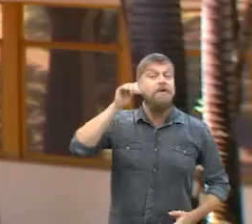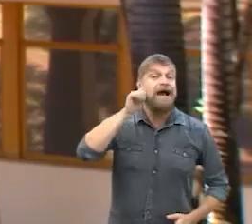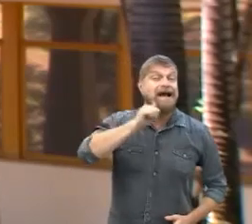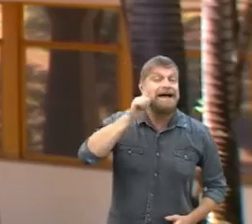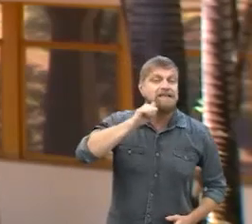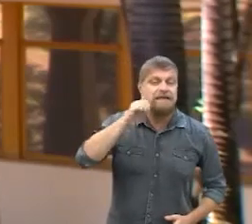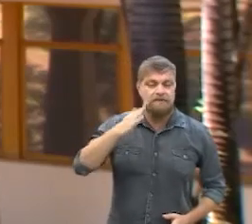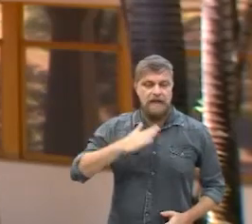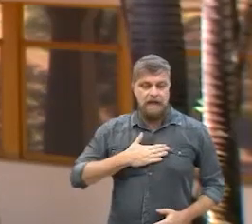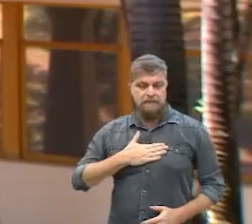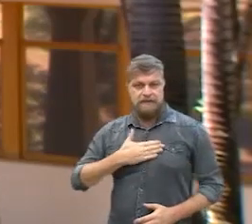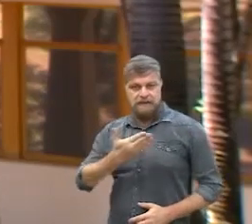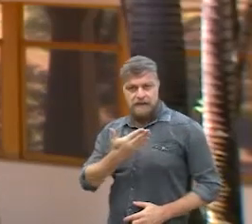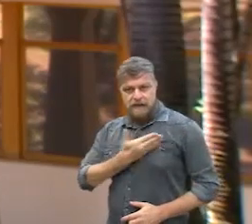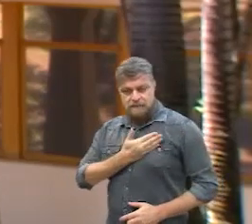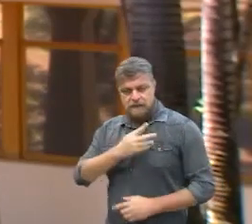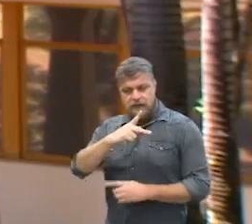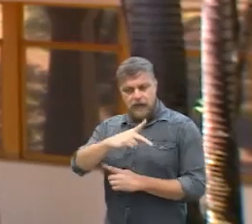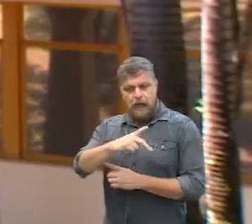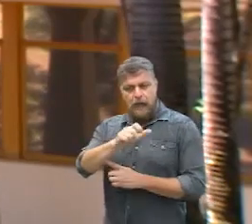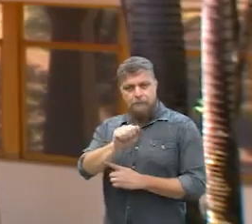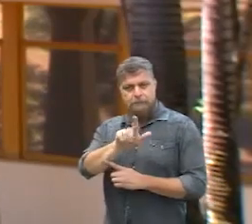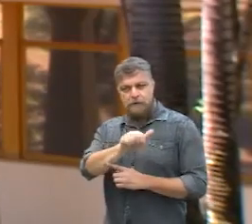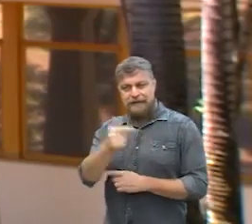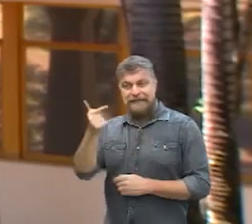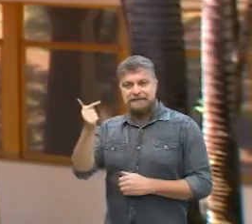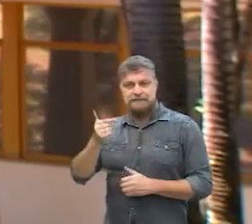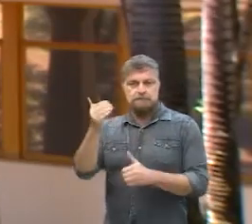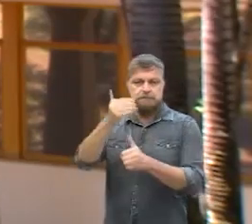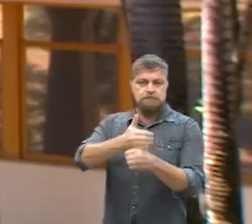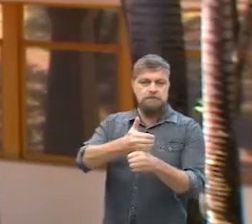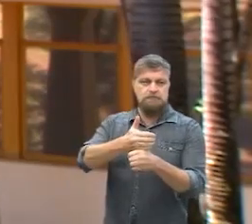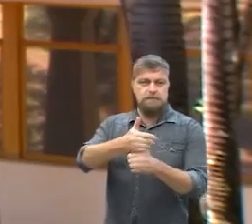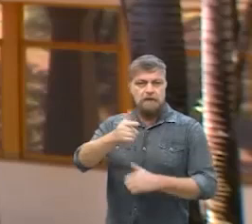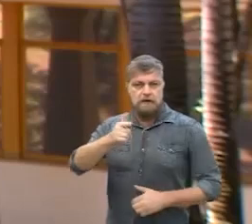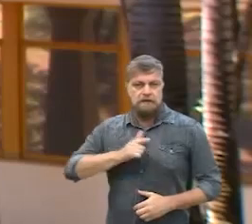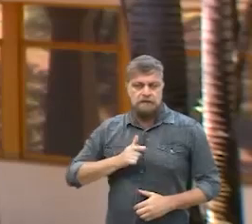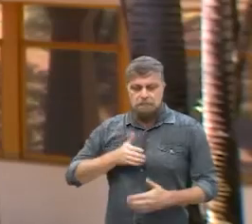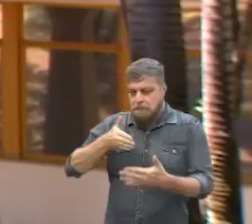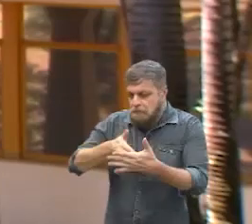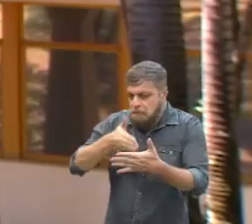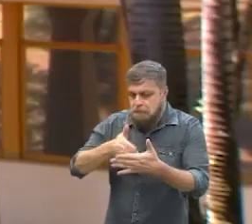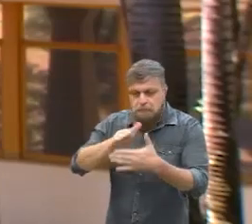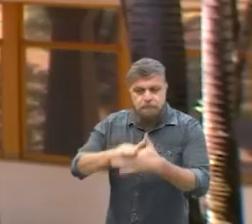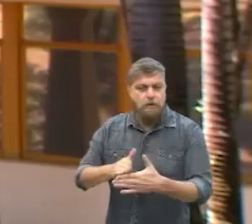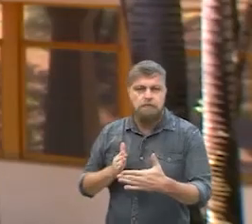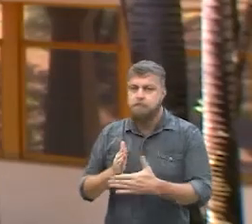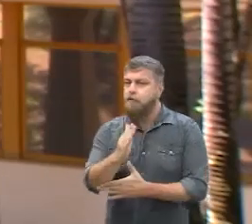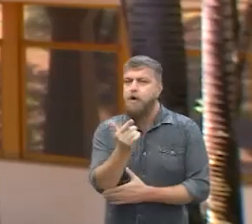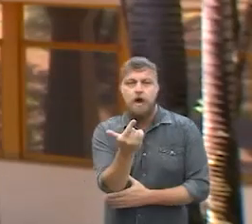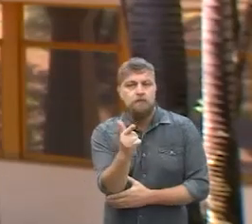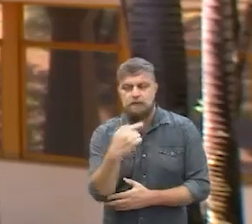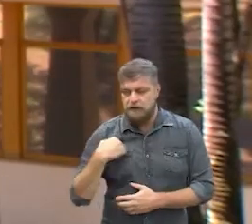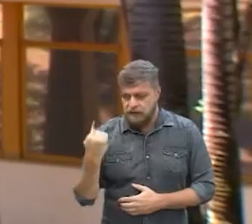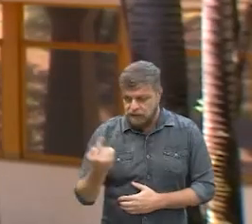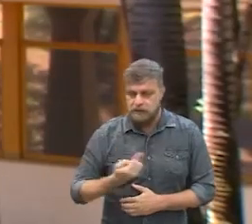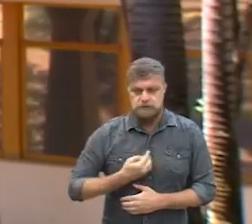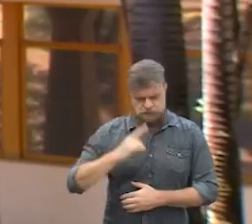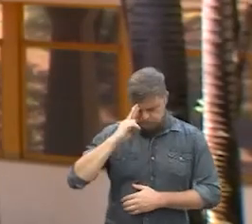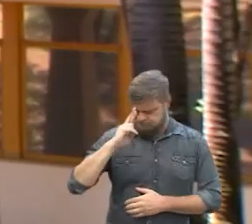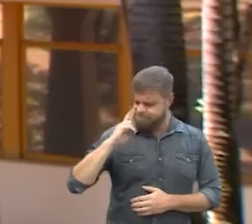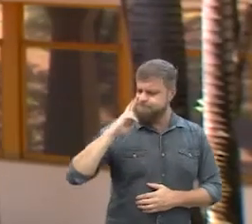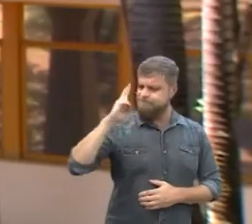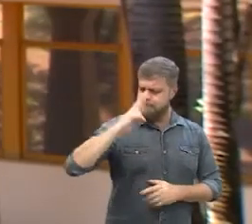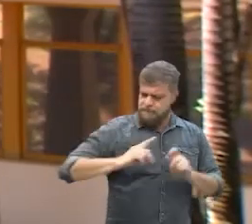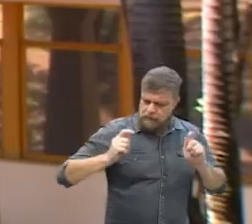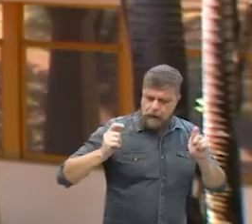e a minha colega, Paula, é vice-chefe do departamento. Quer dizer, então não há impedimento para que as mulheres alcancem o nível de chefia